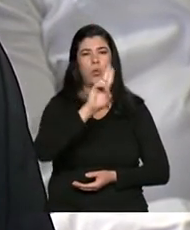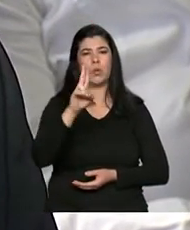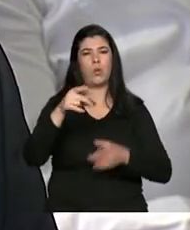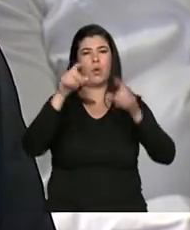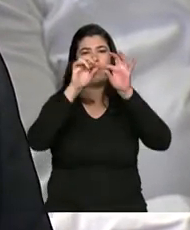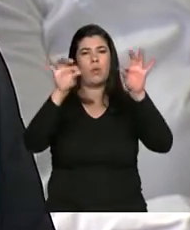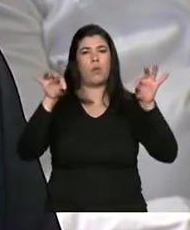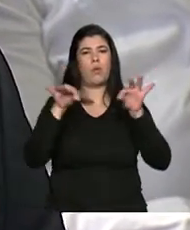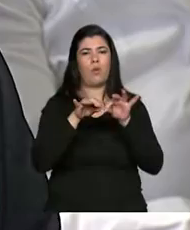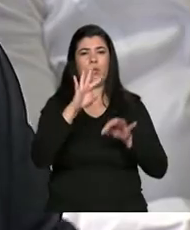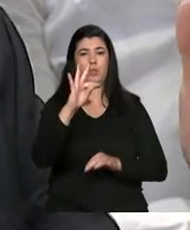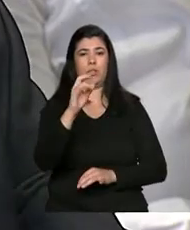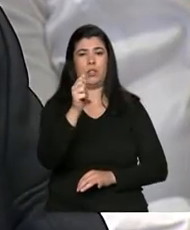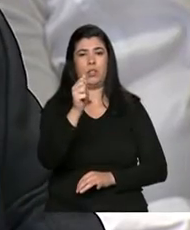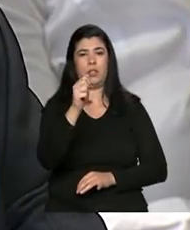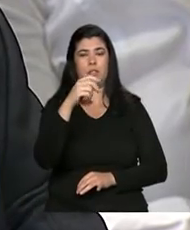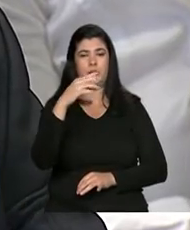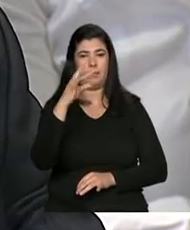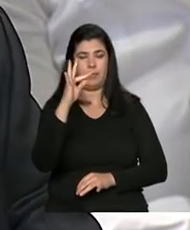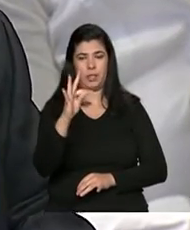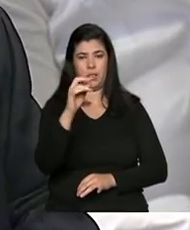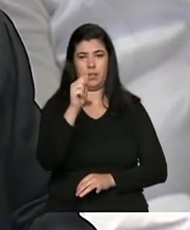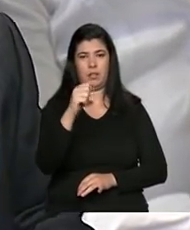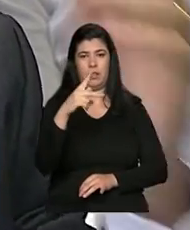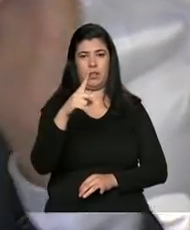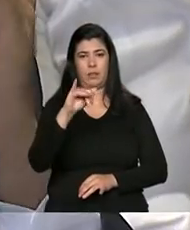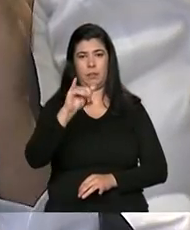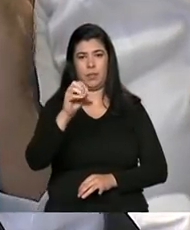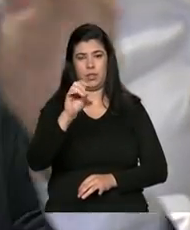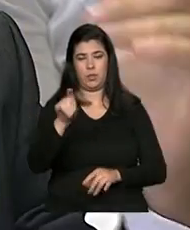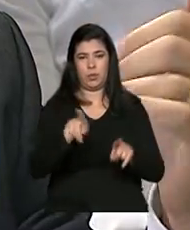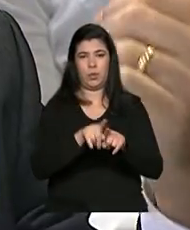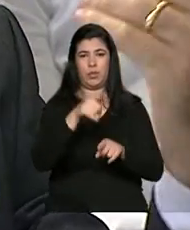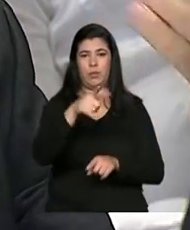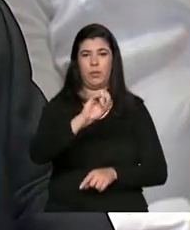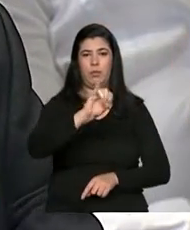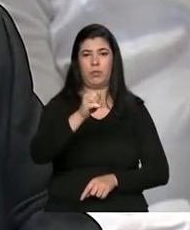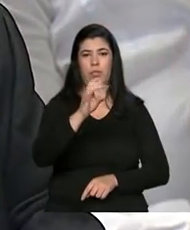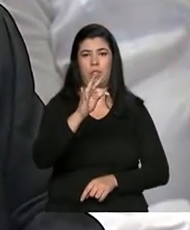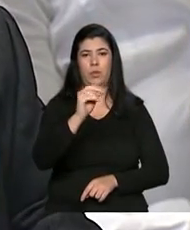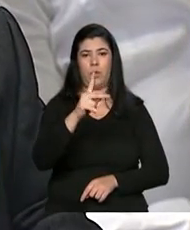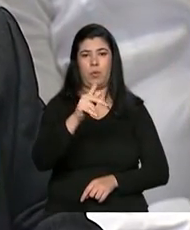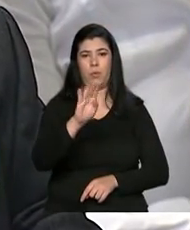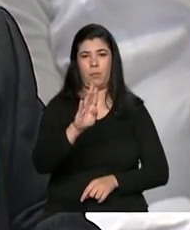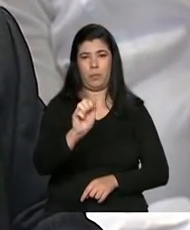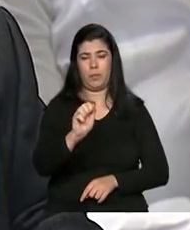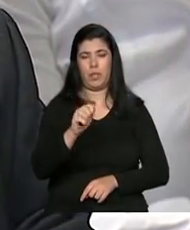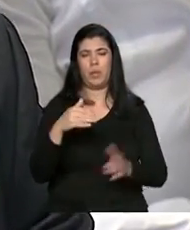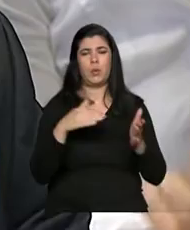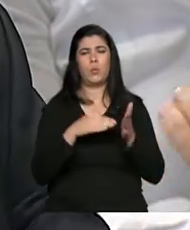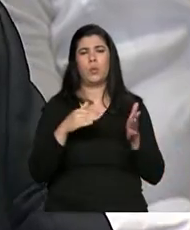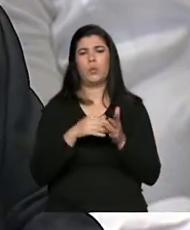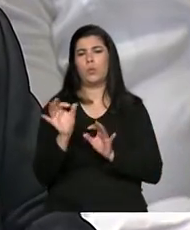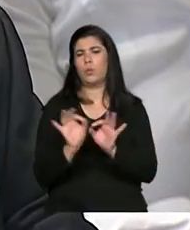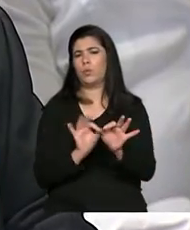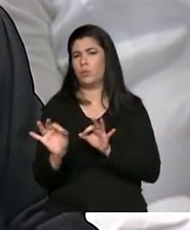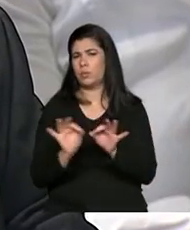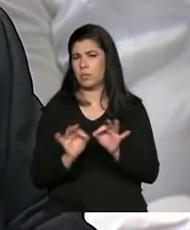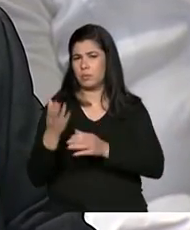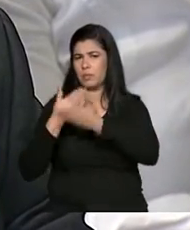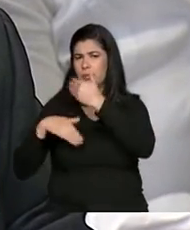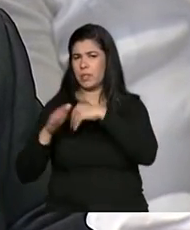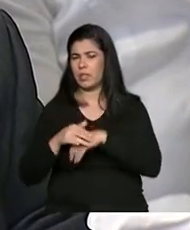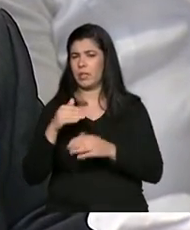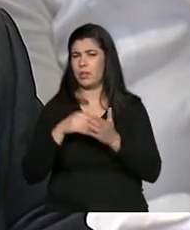é não me lembro também do tomás quem pode me corrigir se no último plano decenal havia alguma